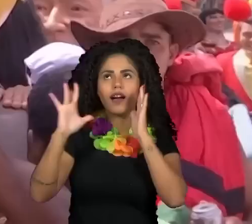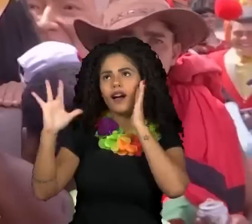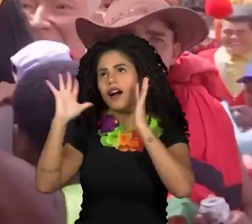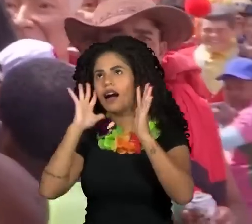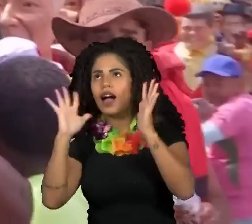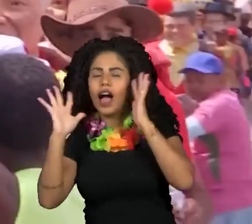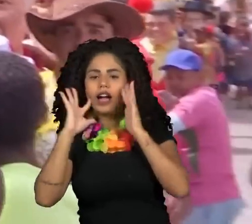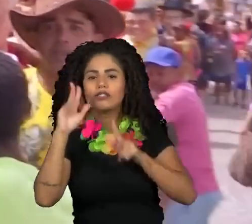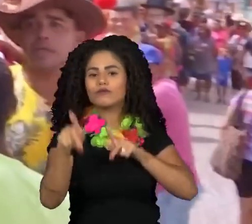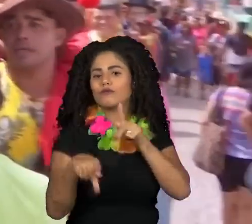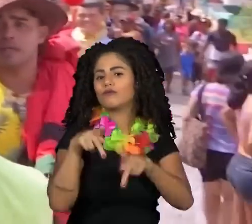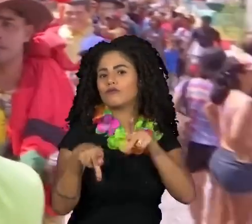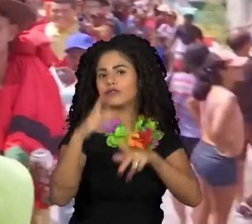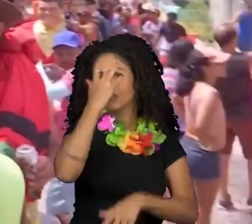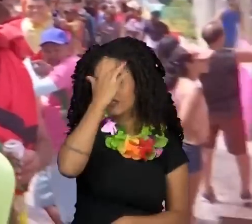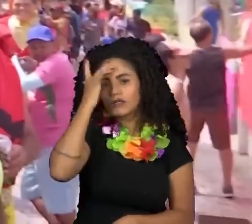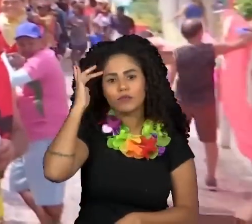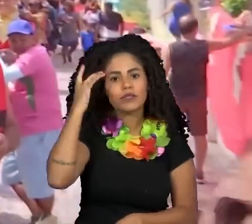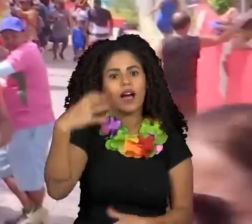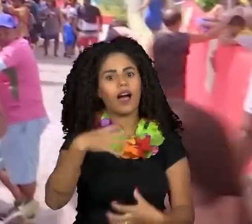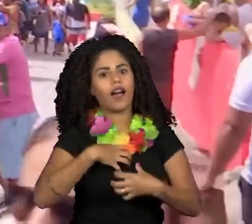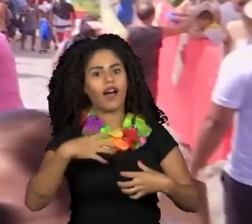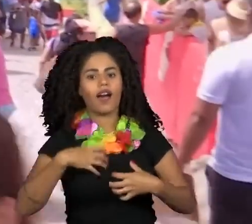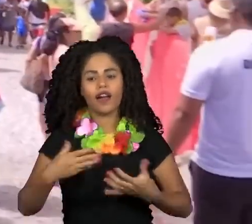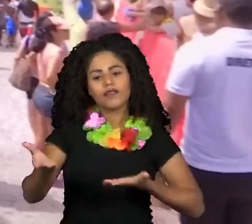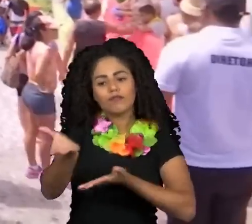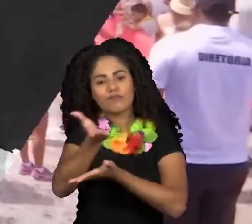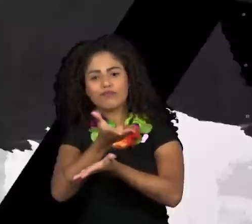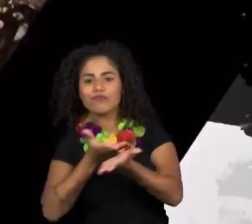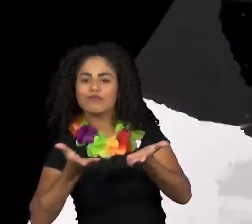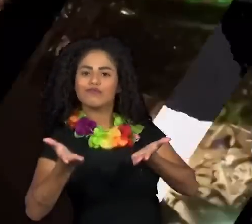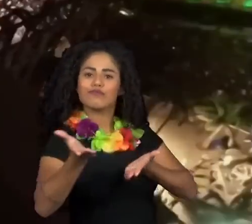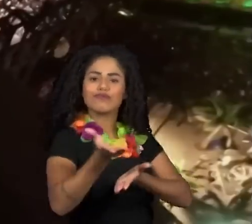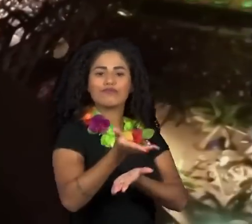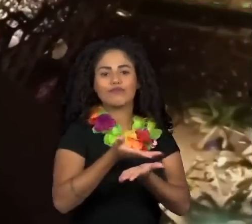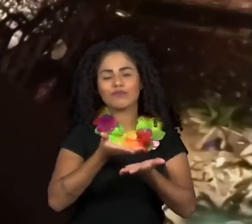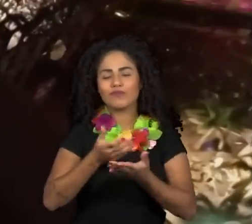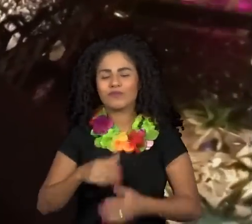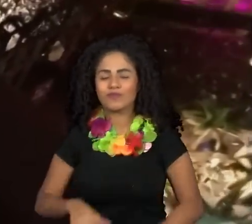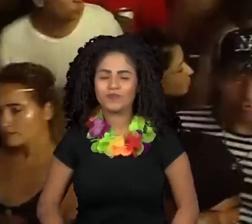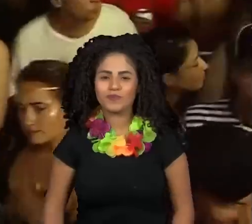popular e que faz com que as pessoas se envolvam com esses gigantes.